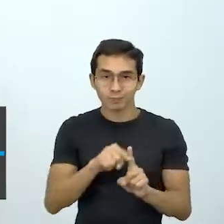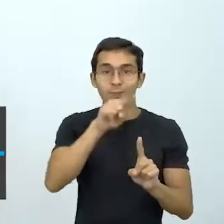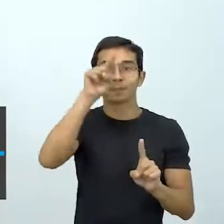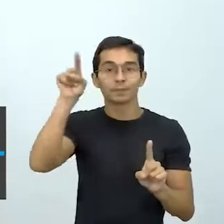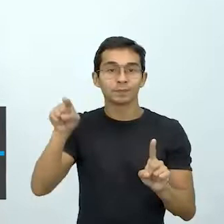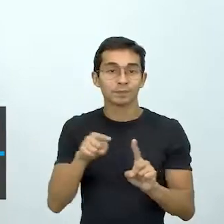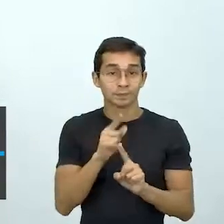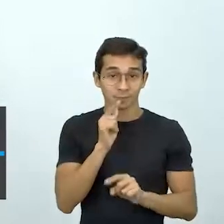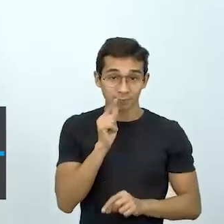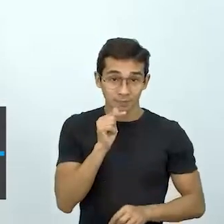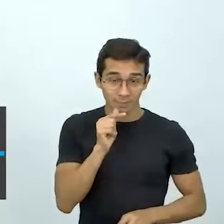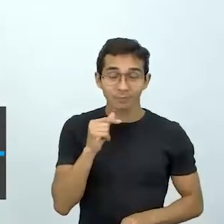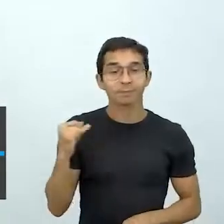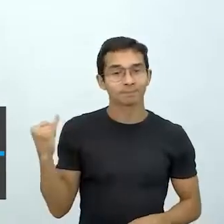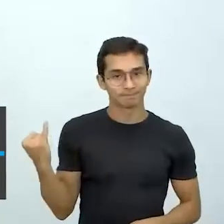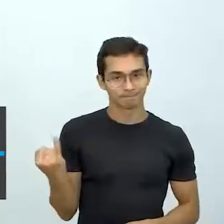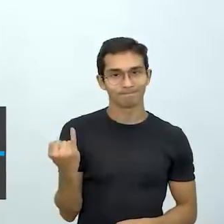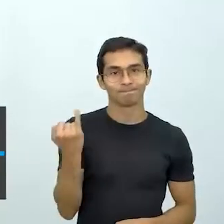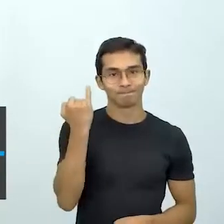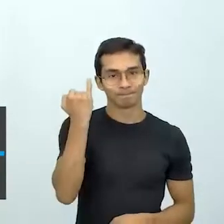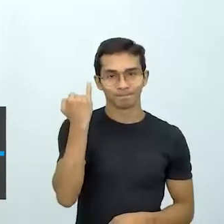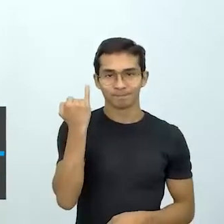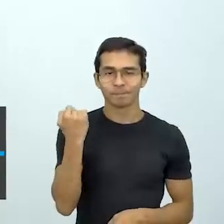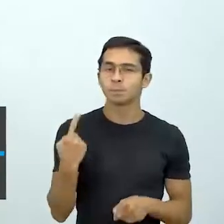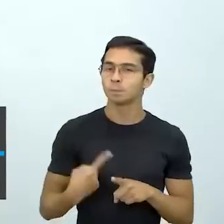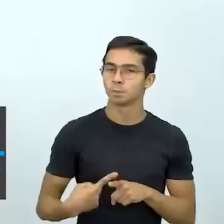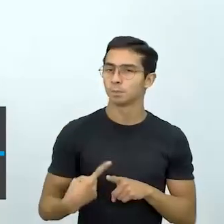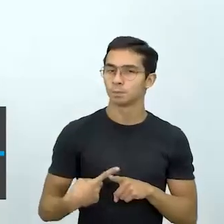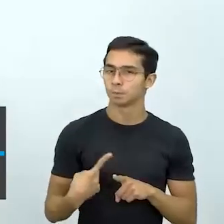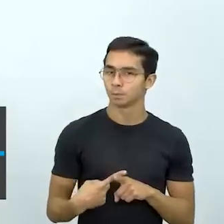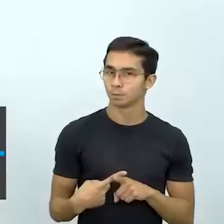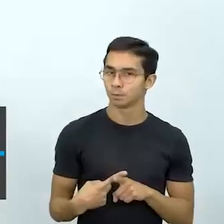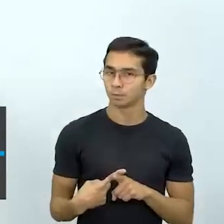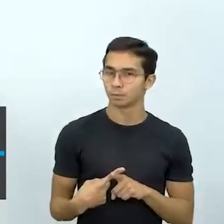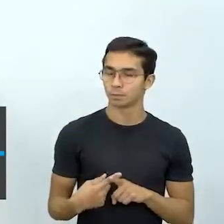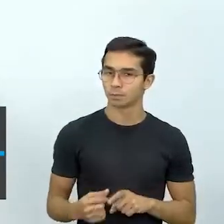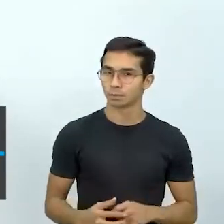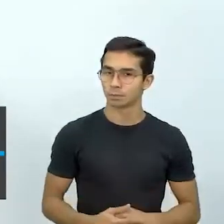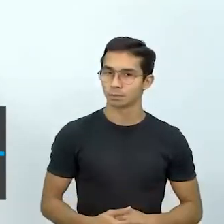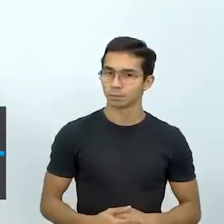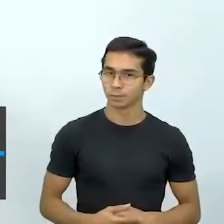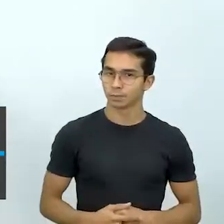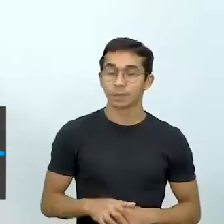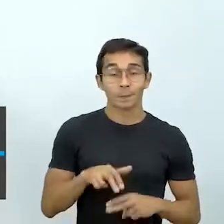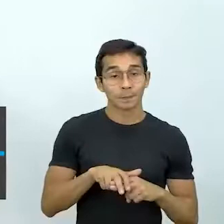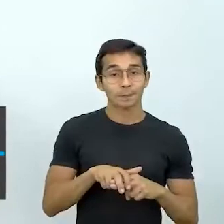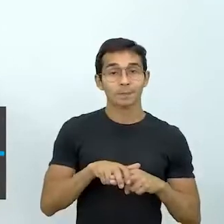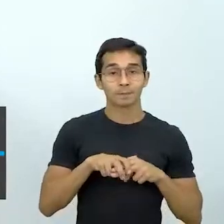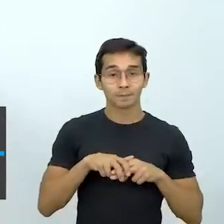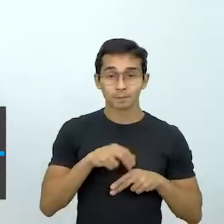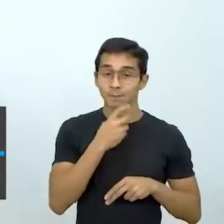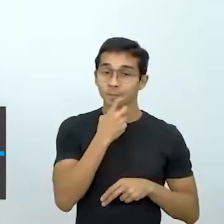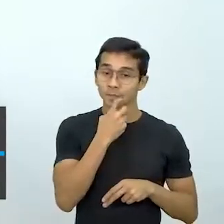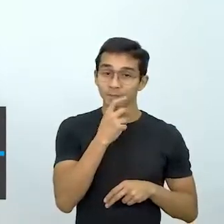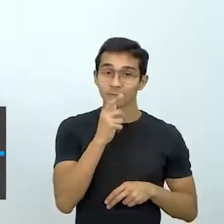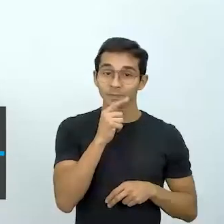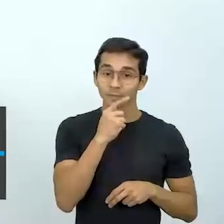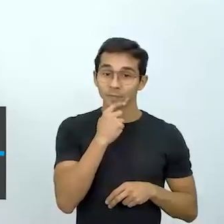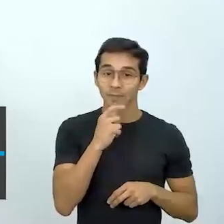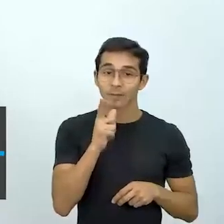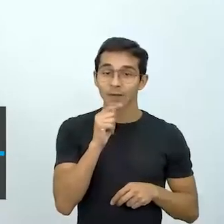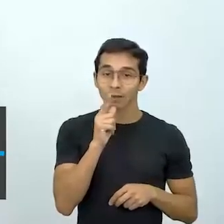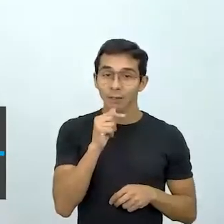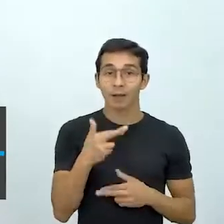é fundamental. Por qual motivo que ele é fundamental? Porque ele vai ser responsável por dar o start